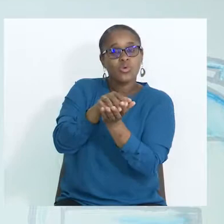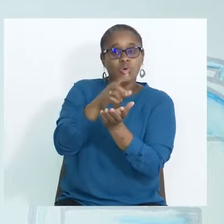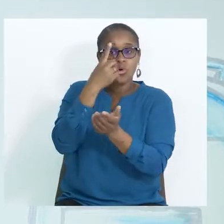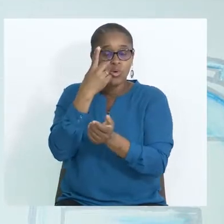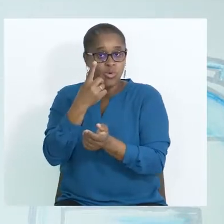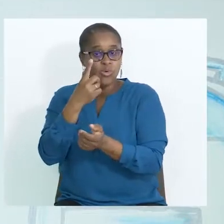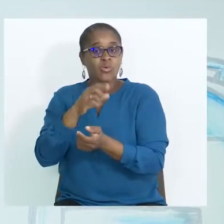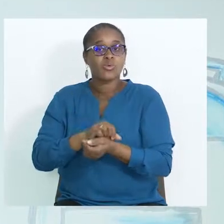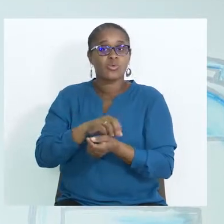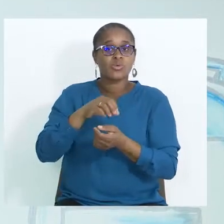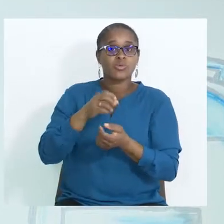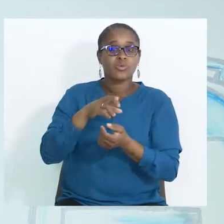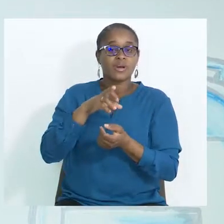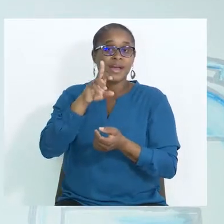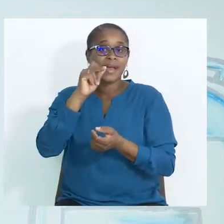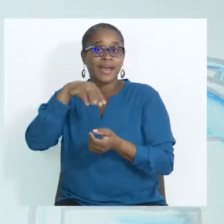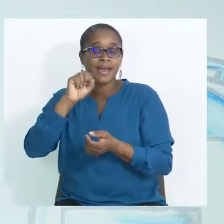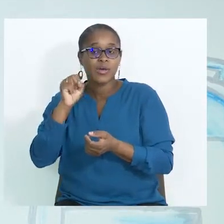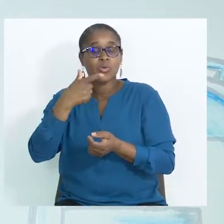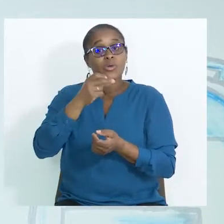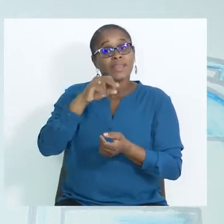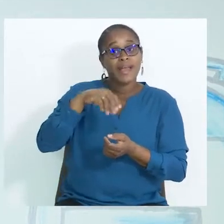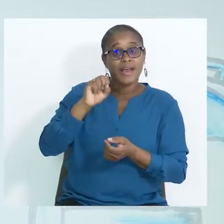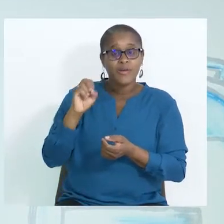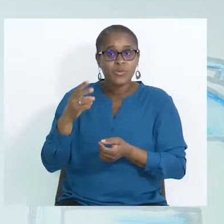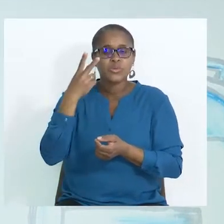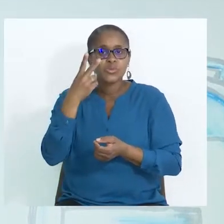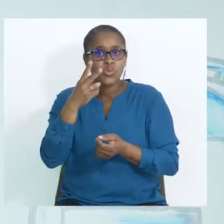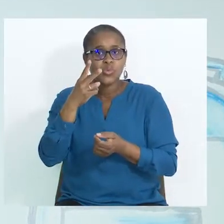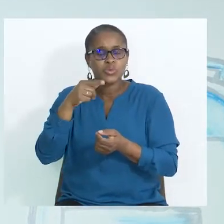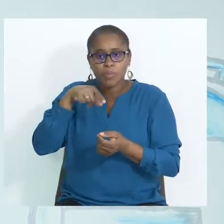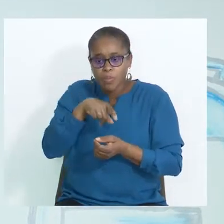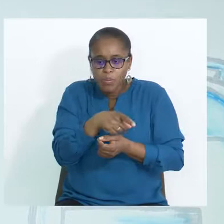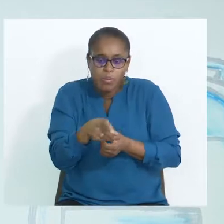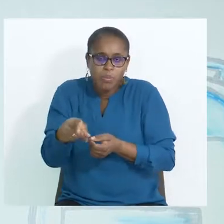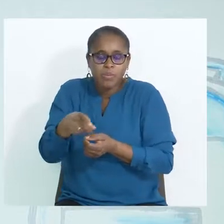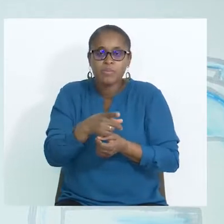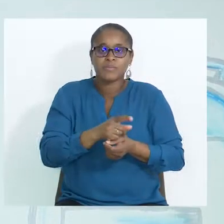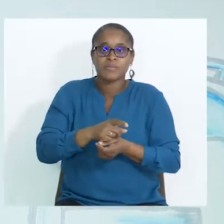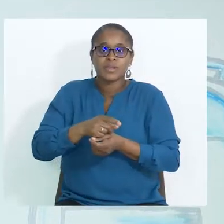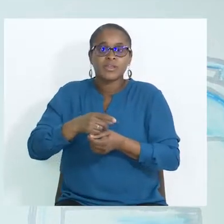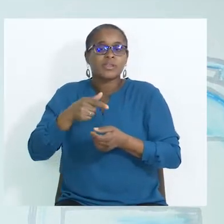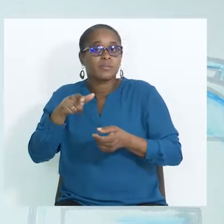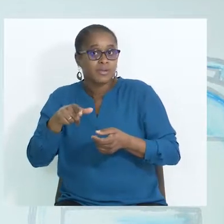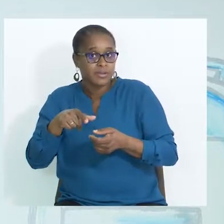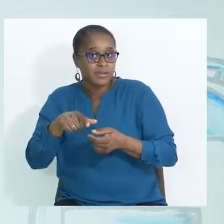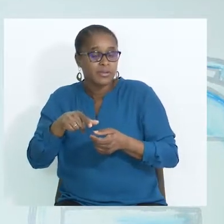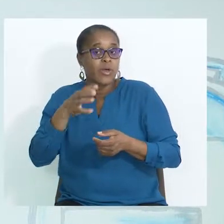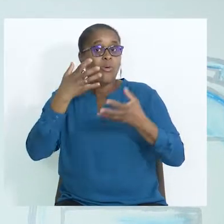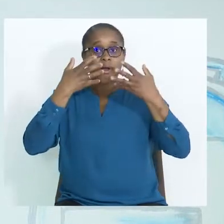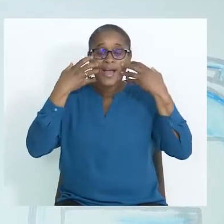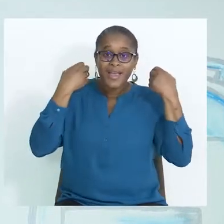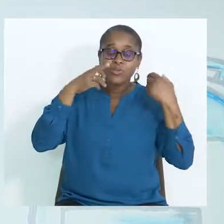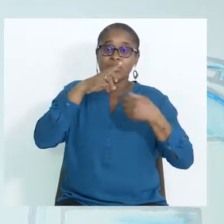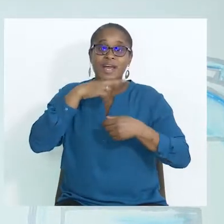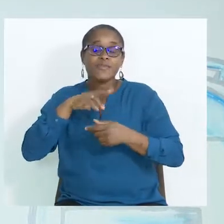hinos um morangotango tu és serpentinhas uma a diária um